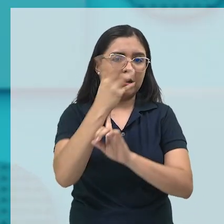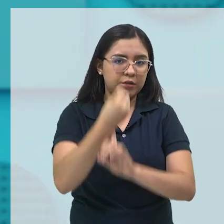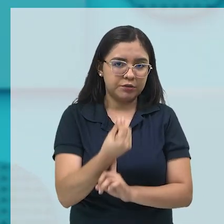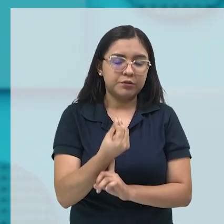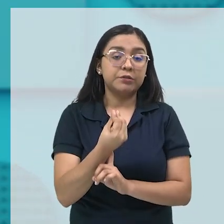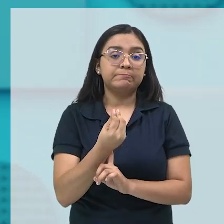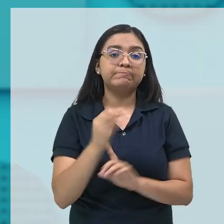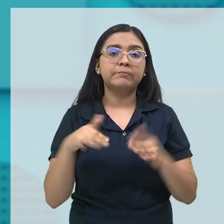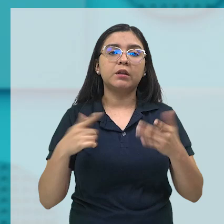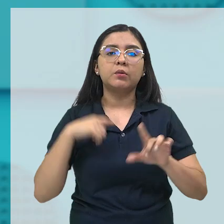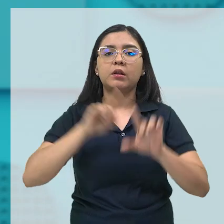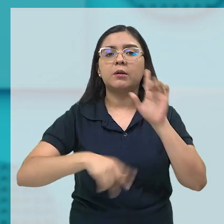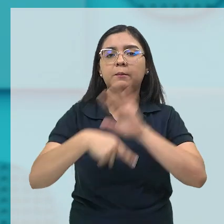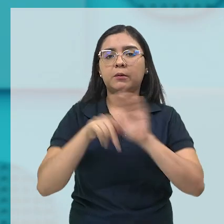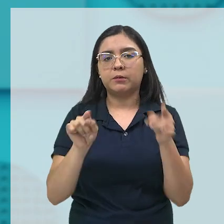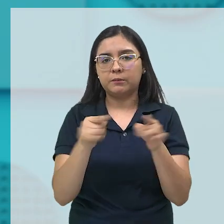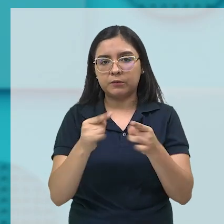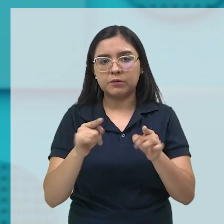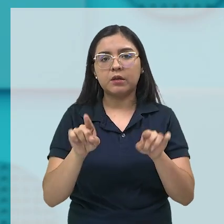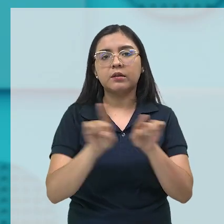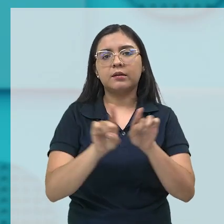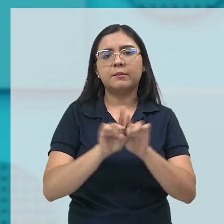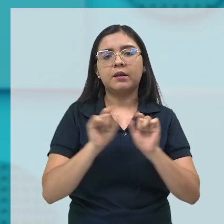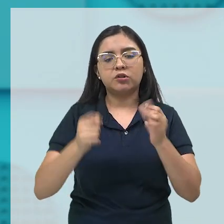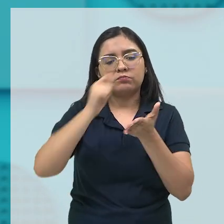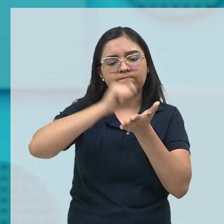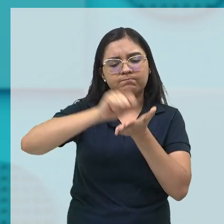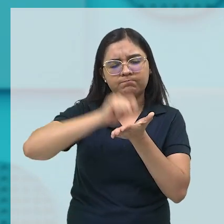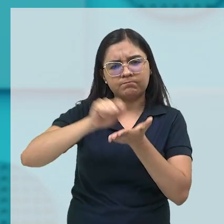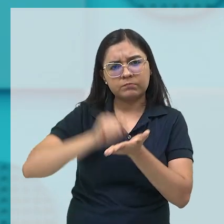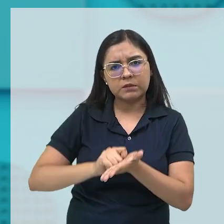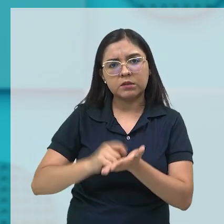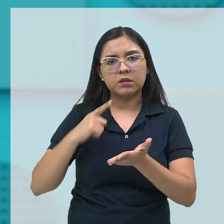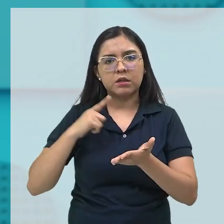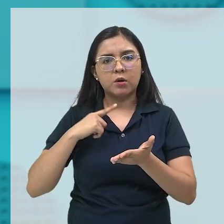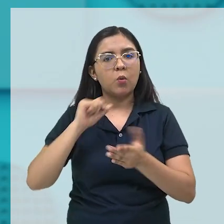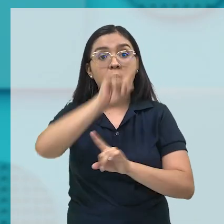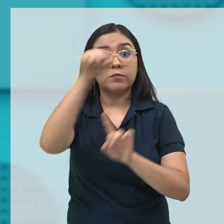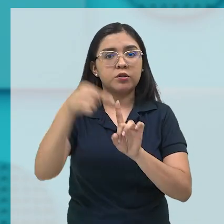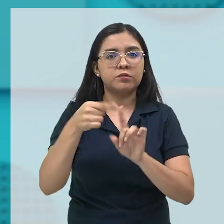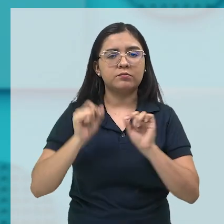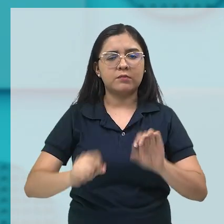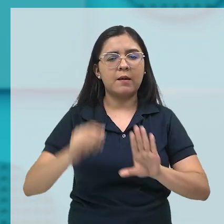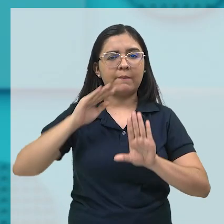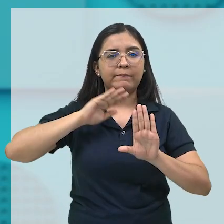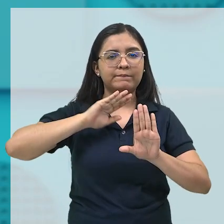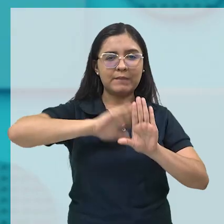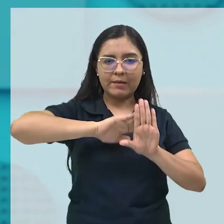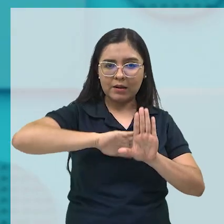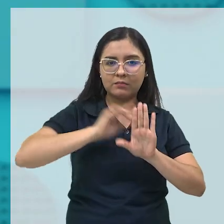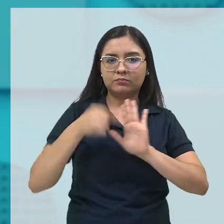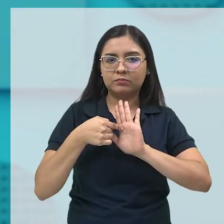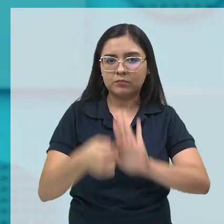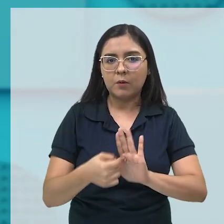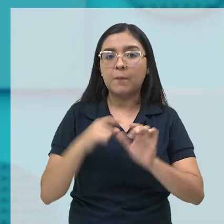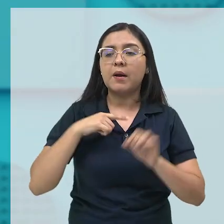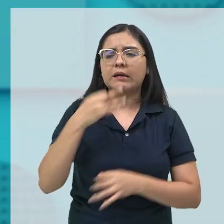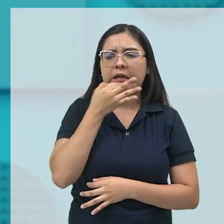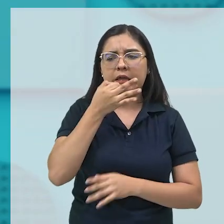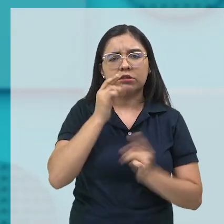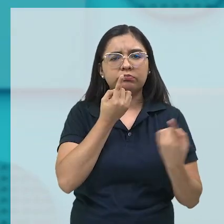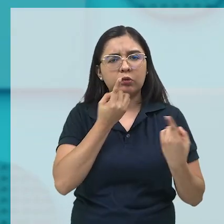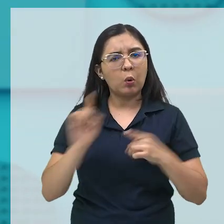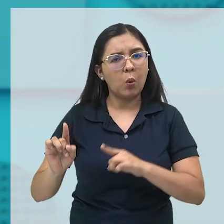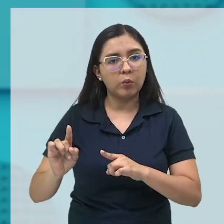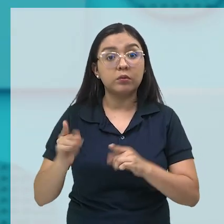artistas. Então, as letras das músicas eram escritas com a tendência de mascarar o real sentido de trazer uma crítica, ou seja, a